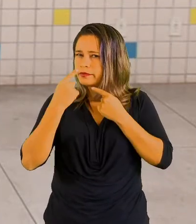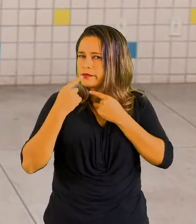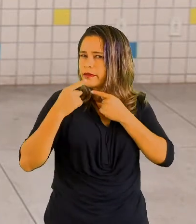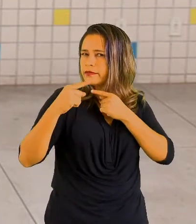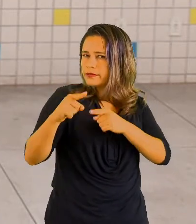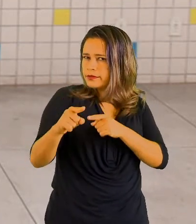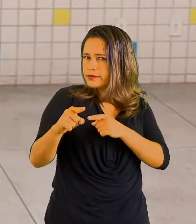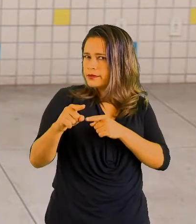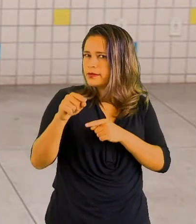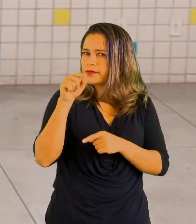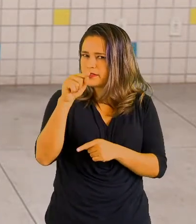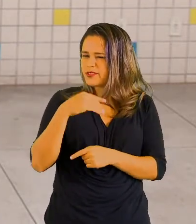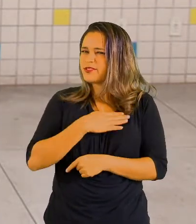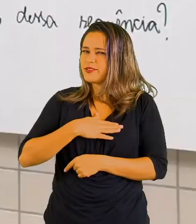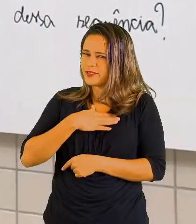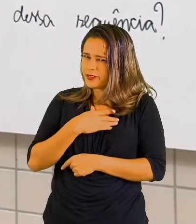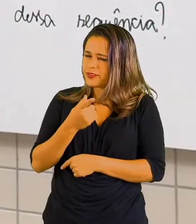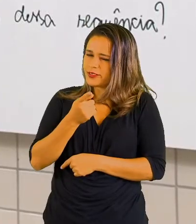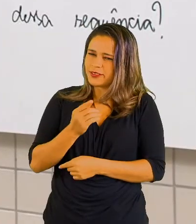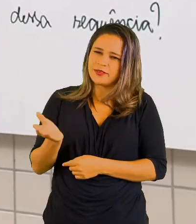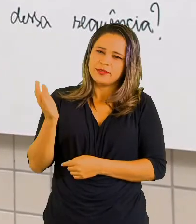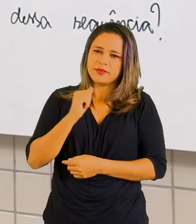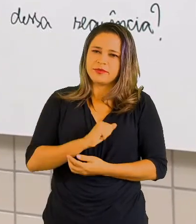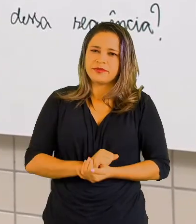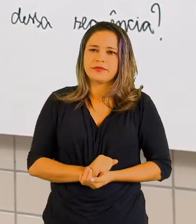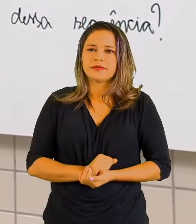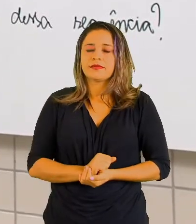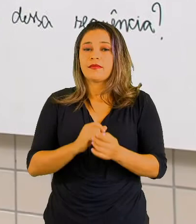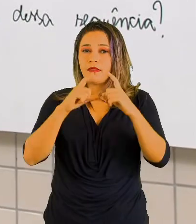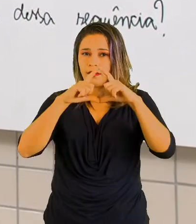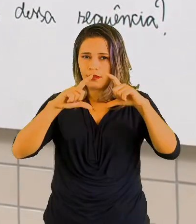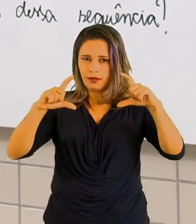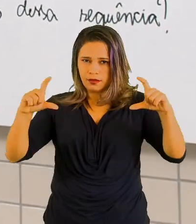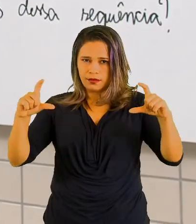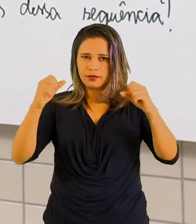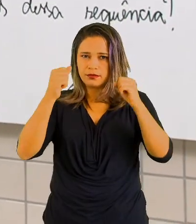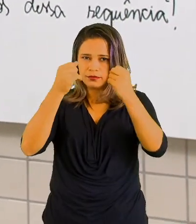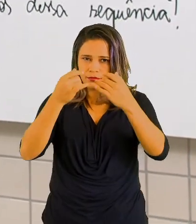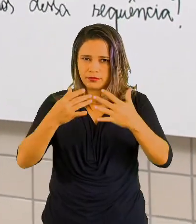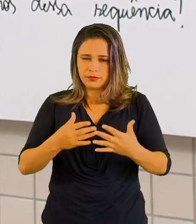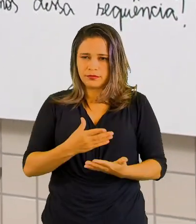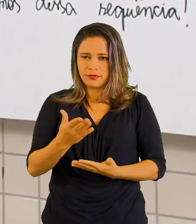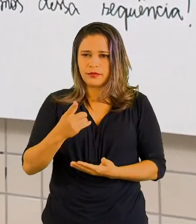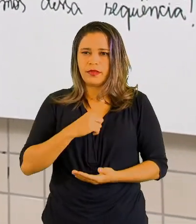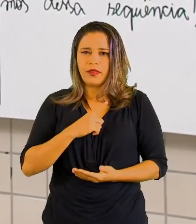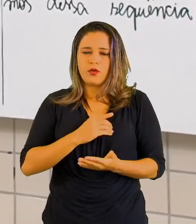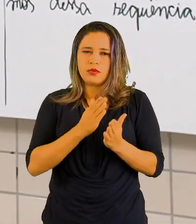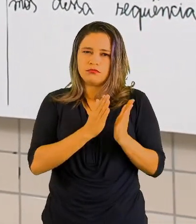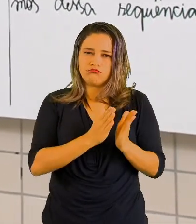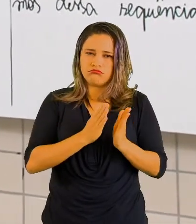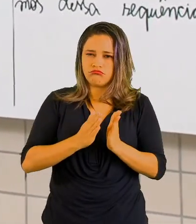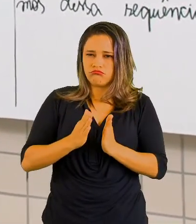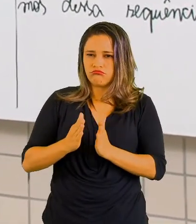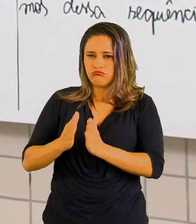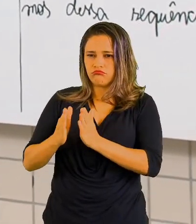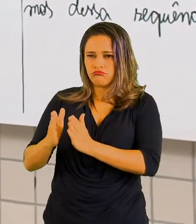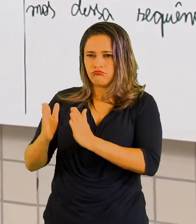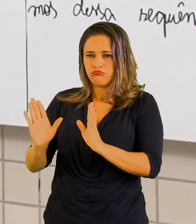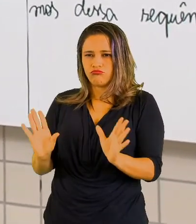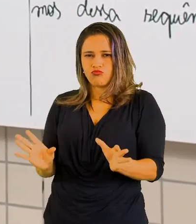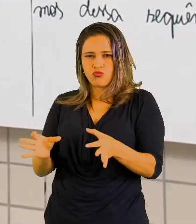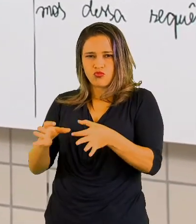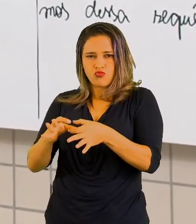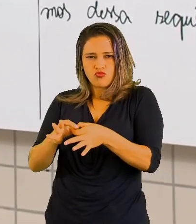vão gostar. Vem comigo. O problema que eu vou deixar para vocês é o seguinte. Nós temos uma sequência, Nós temos um conjunto de